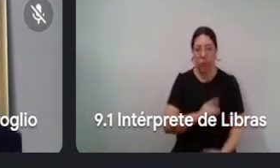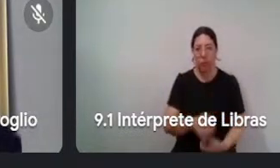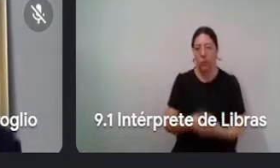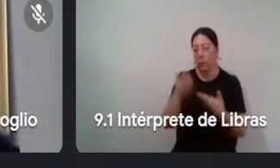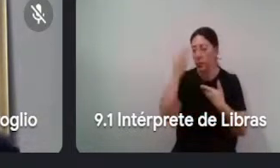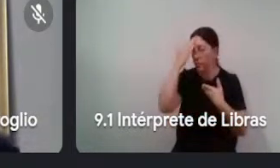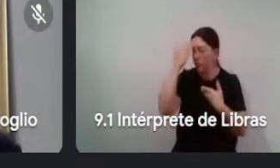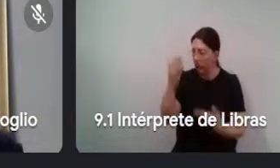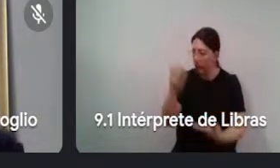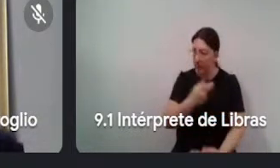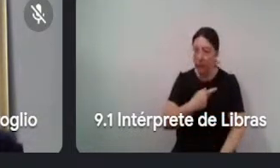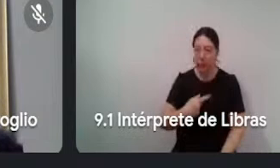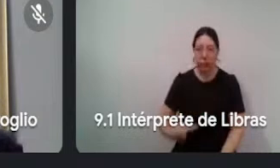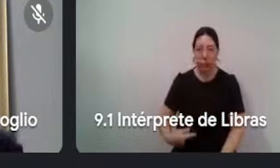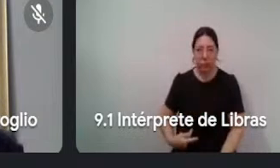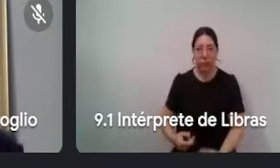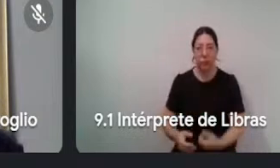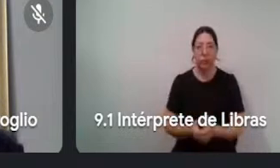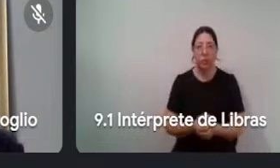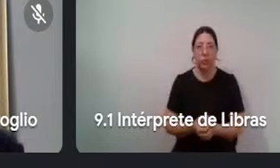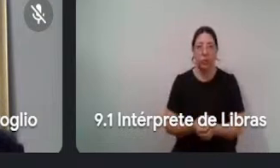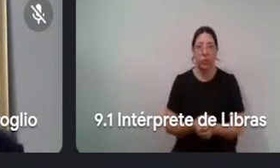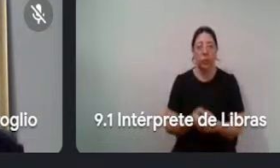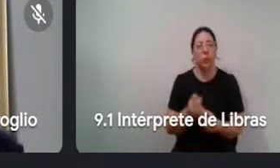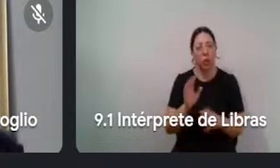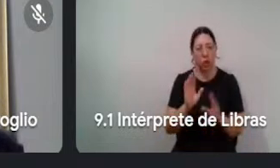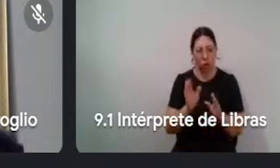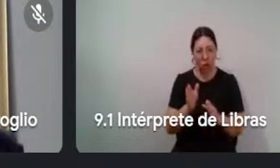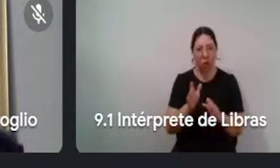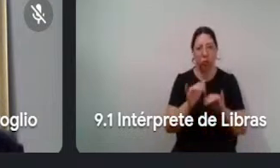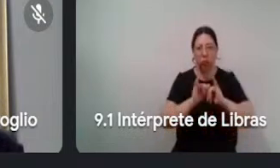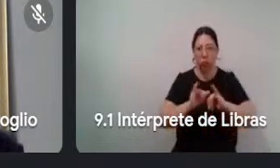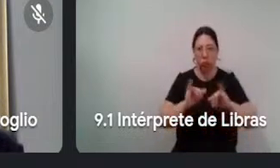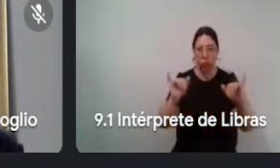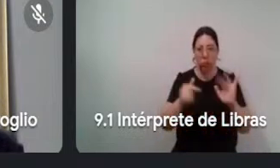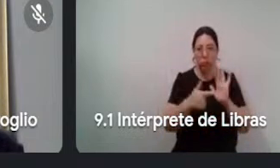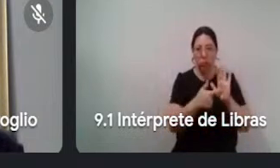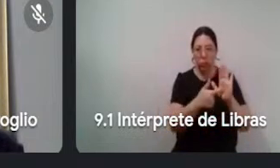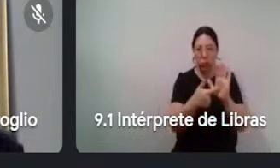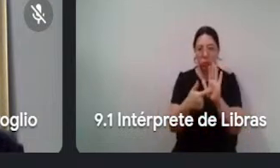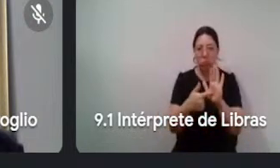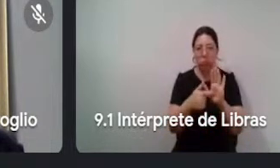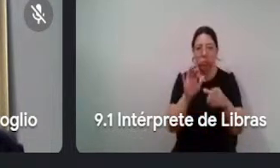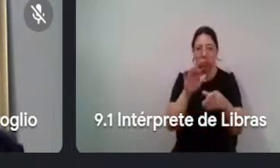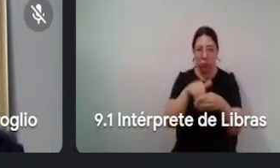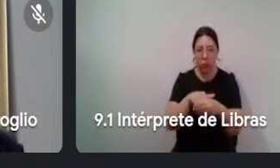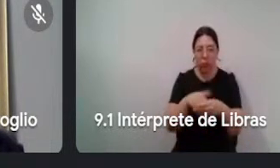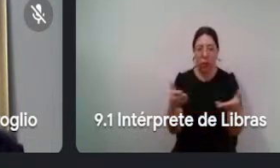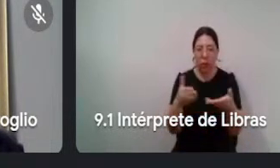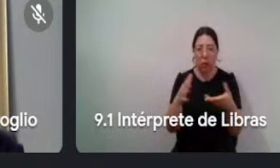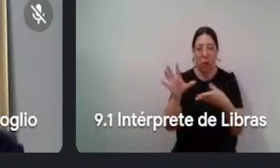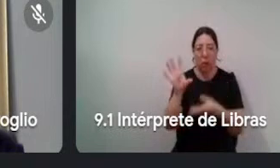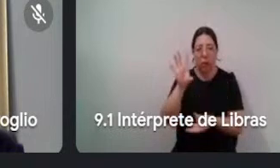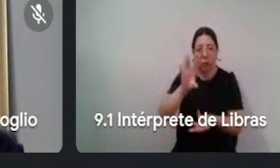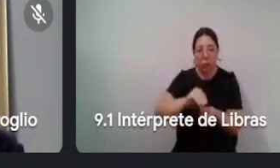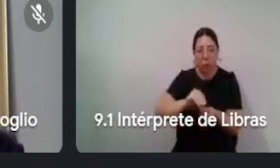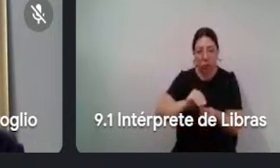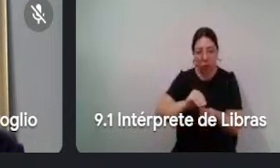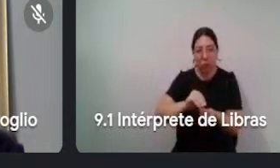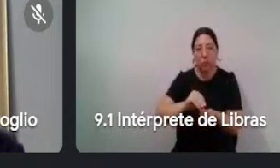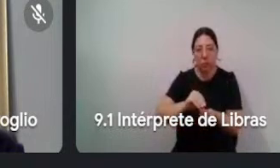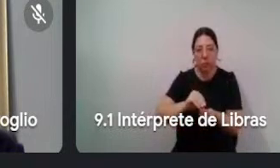Obrigado, senhor presidente. O voto já foi disponibilizado a todos os pares, então vou passar ao resumo. É uma